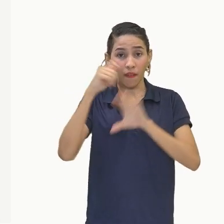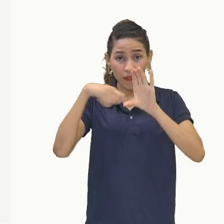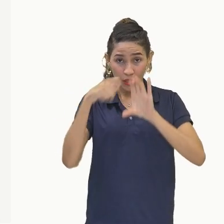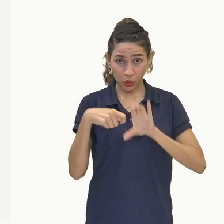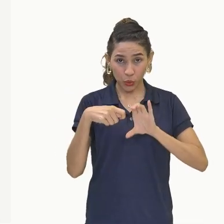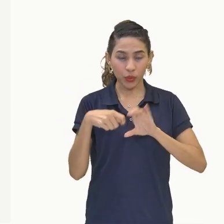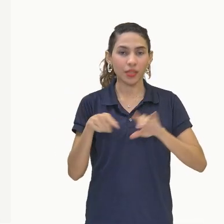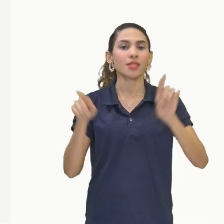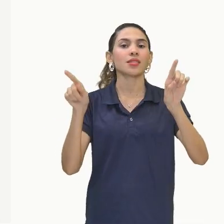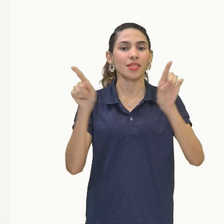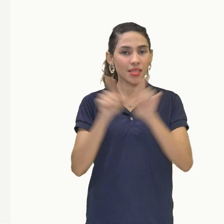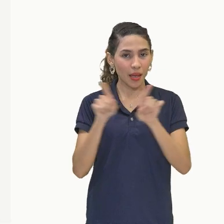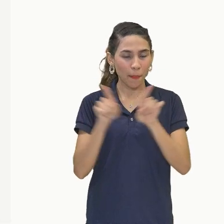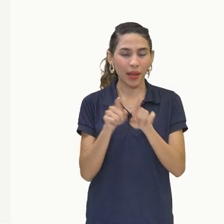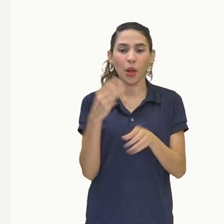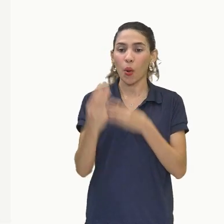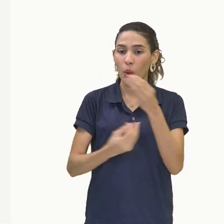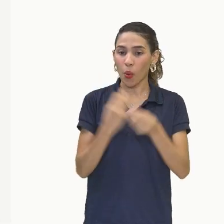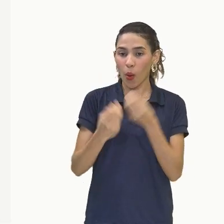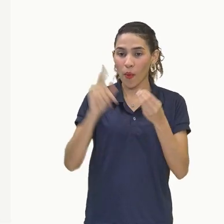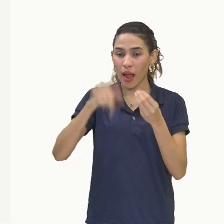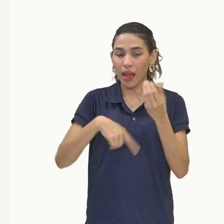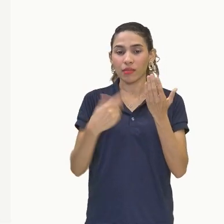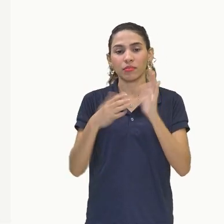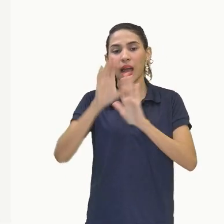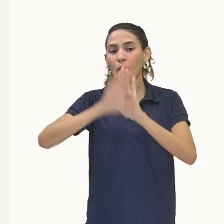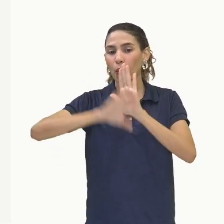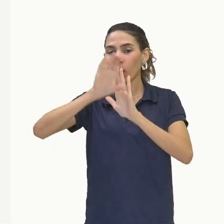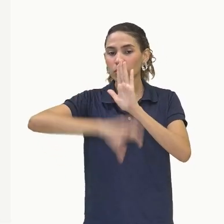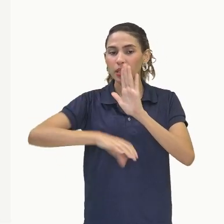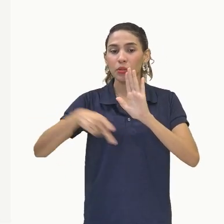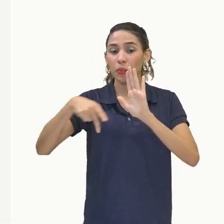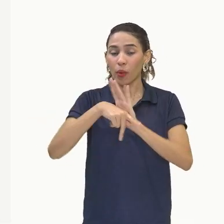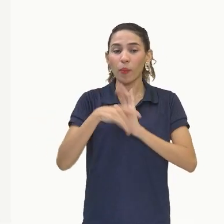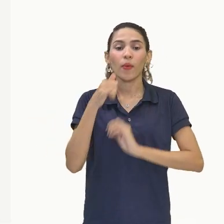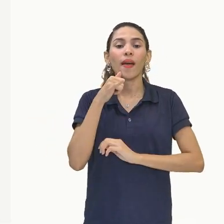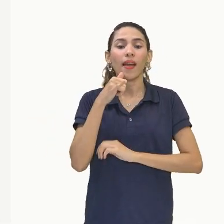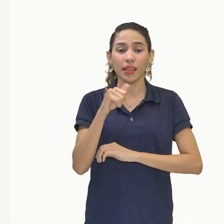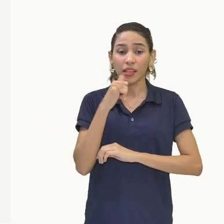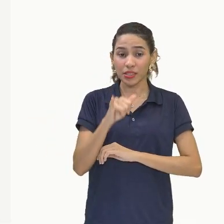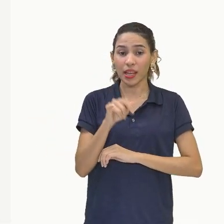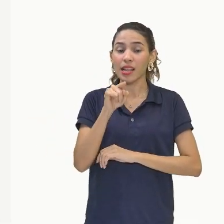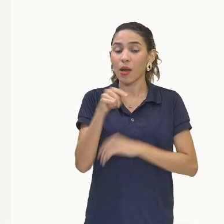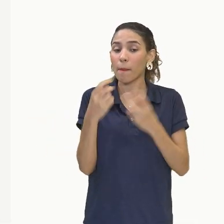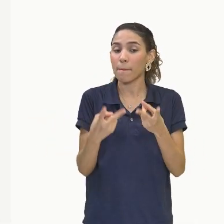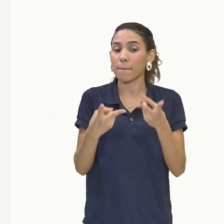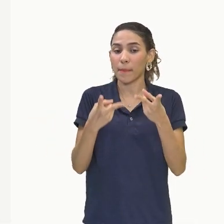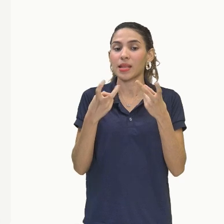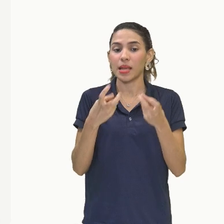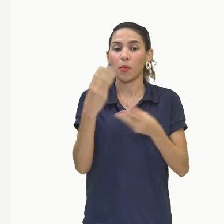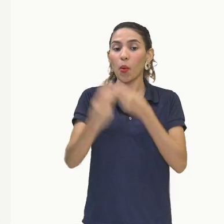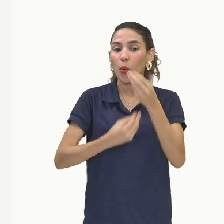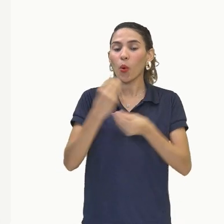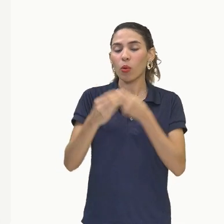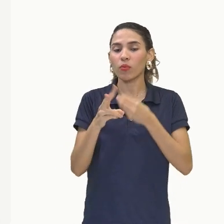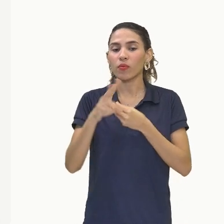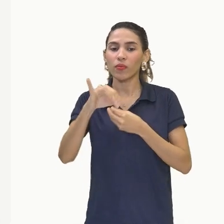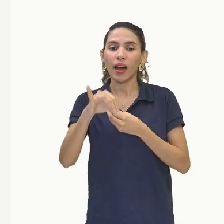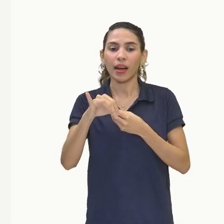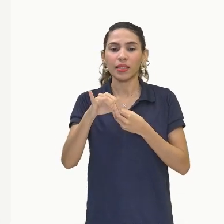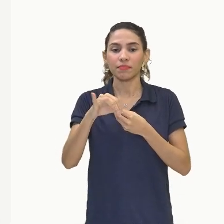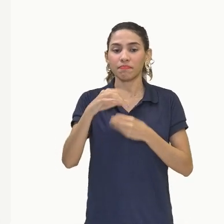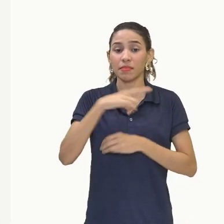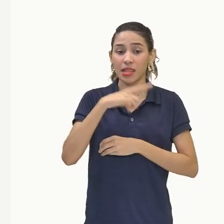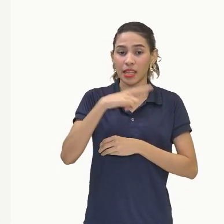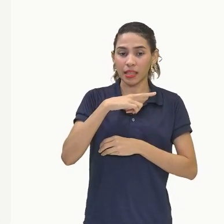E também como é definida aí a nossa energia. Vejam aí como ela vai ser